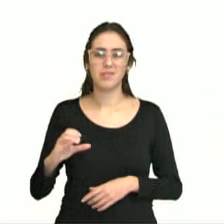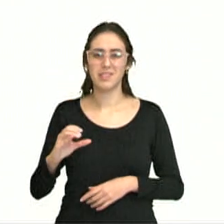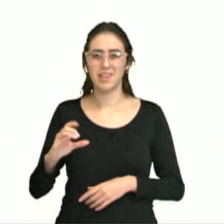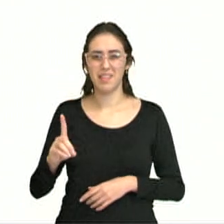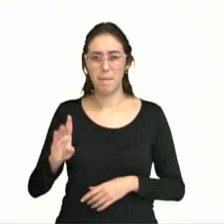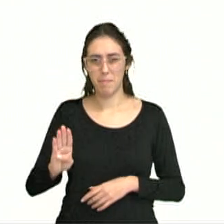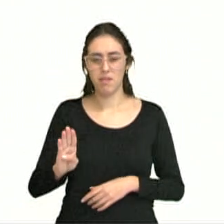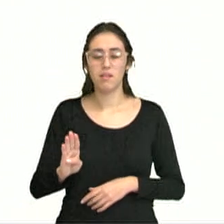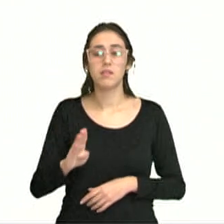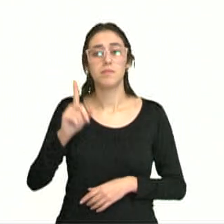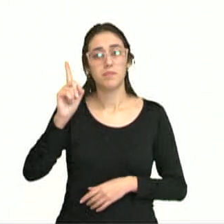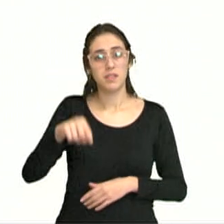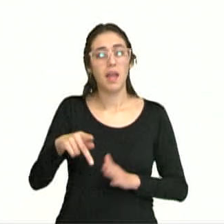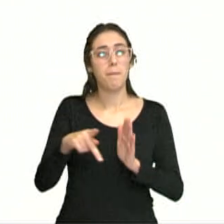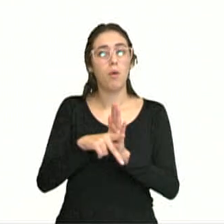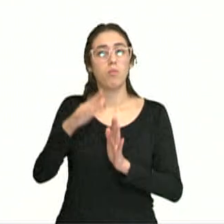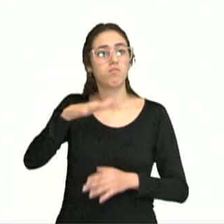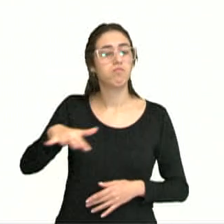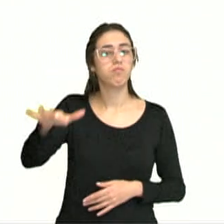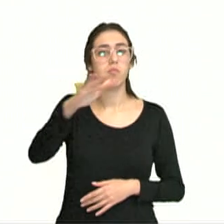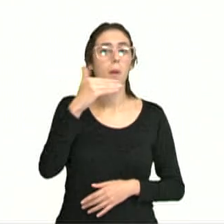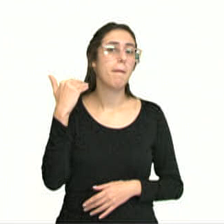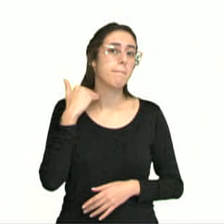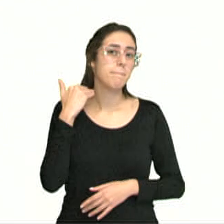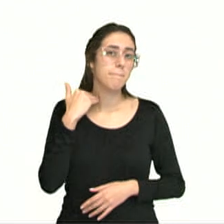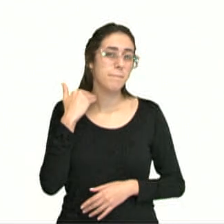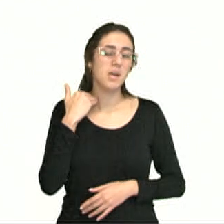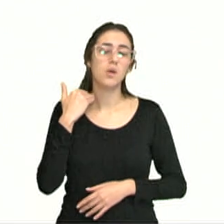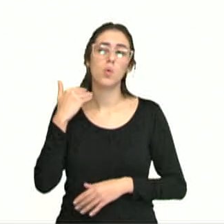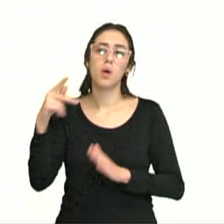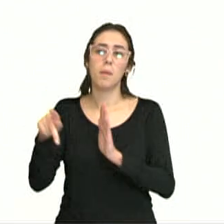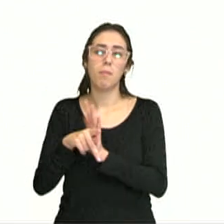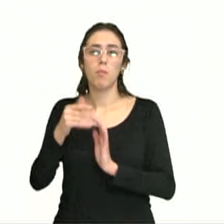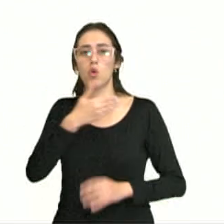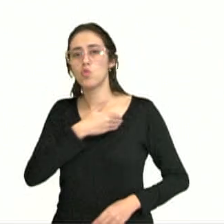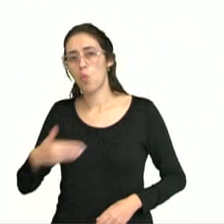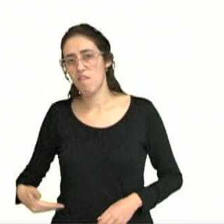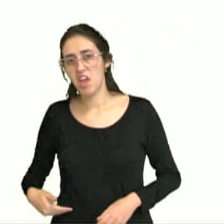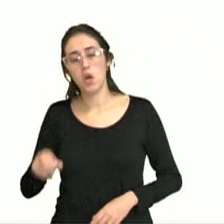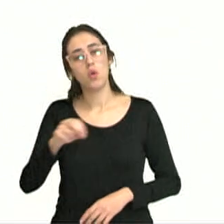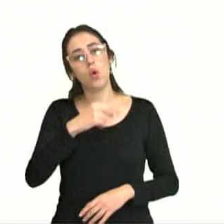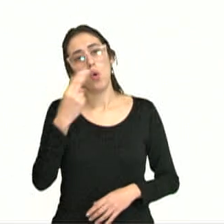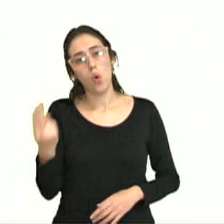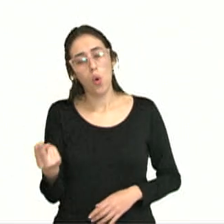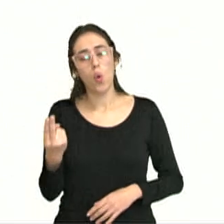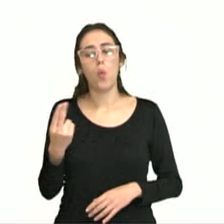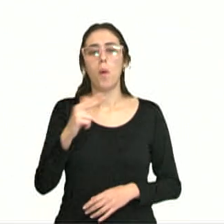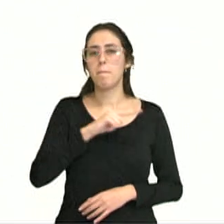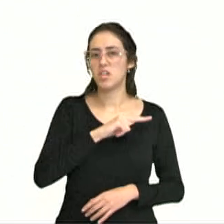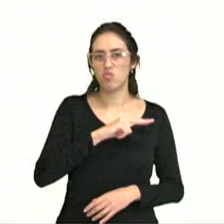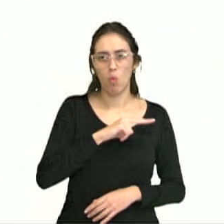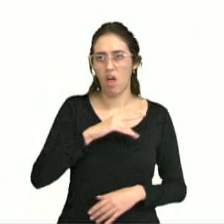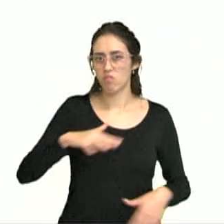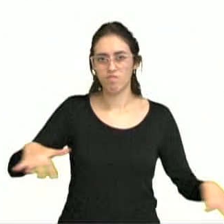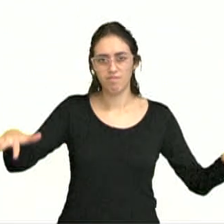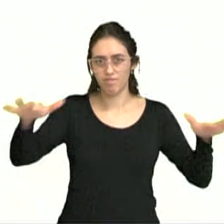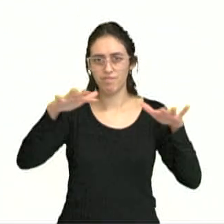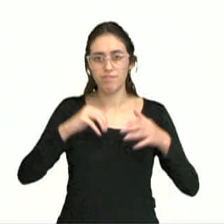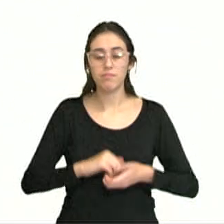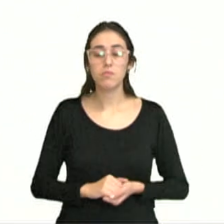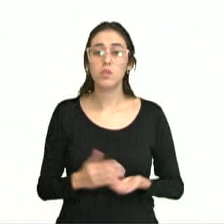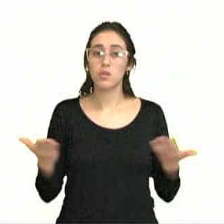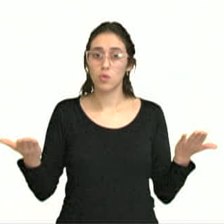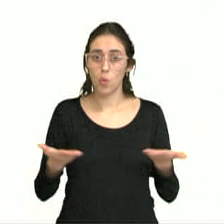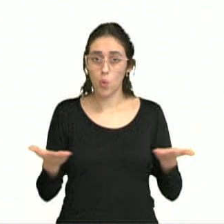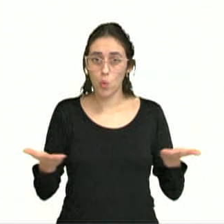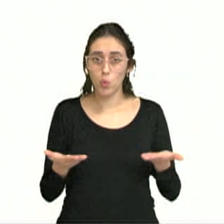são oferecidos pelos bancos, tanto os bancos estatais quanto os bancos privados. Normalmente, hoje em dia, eles estão